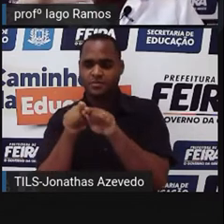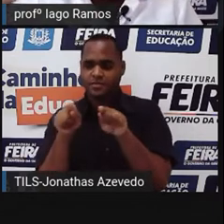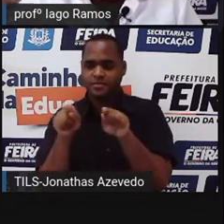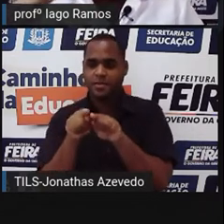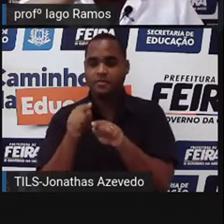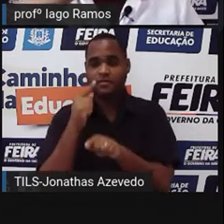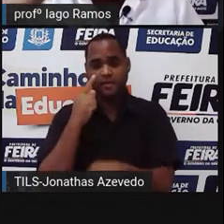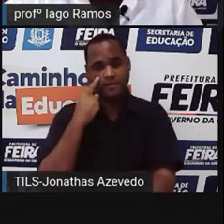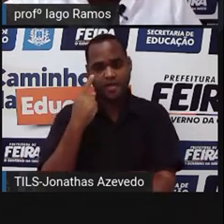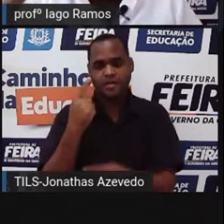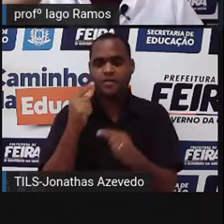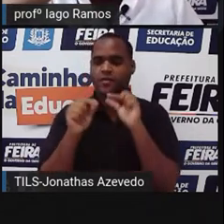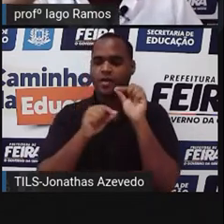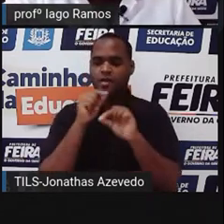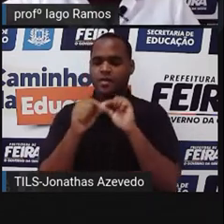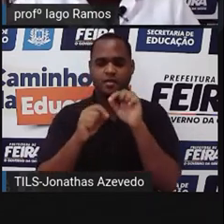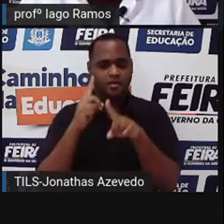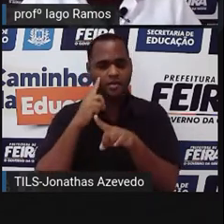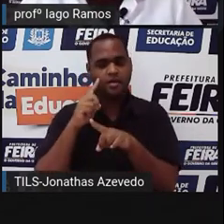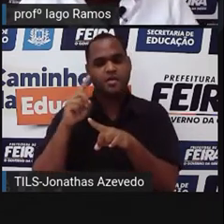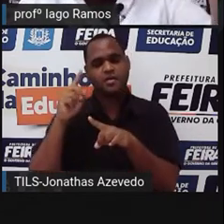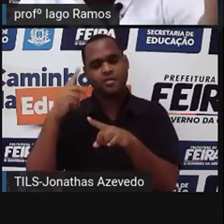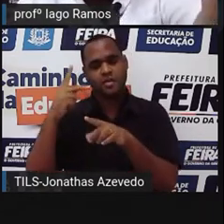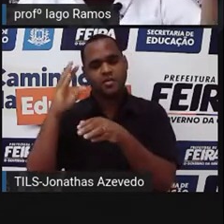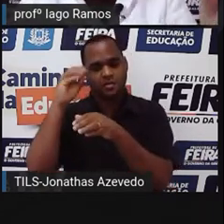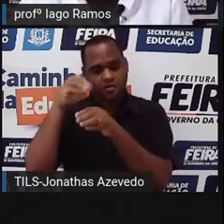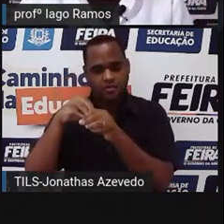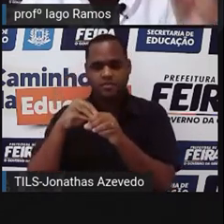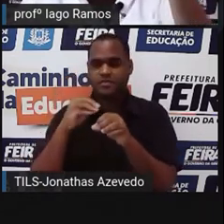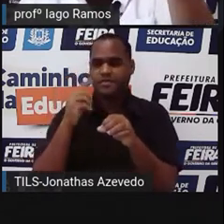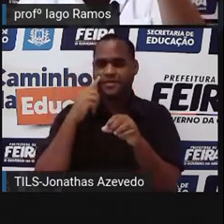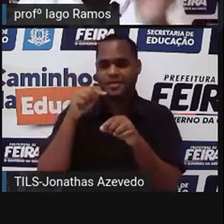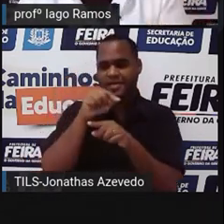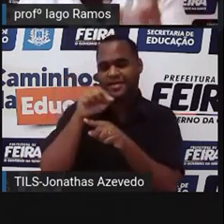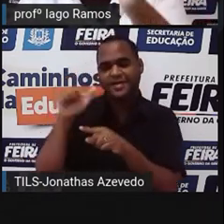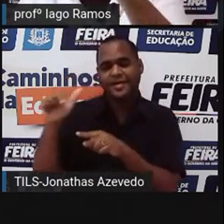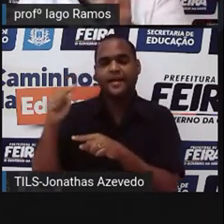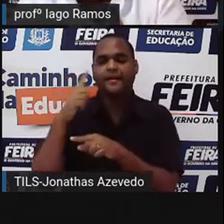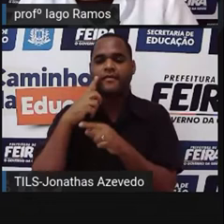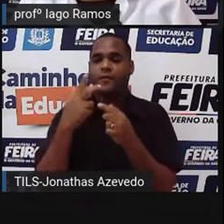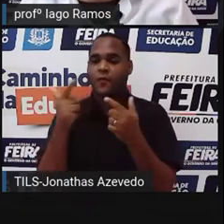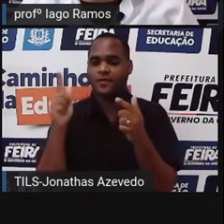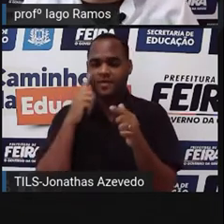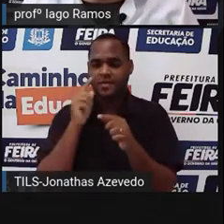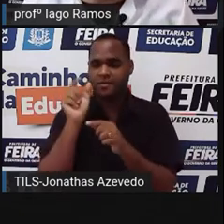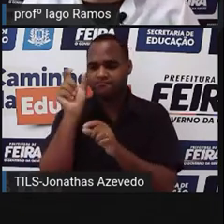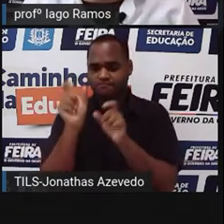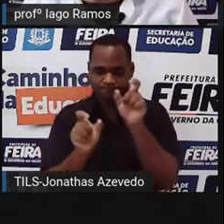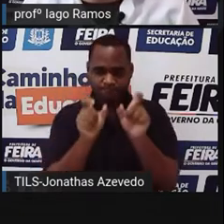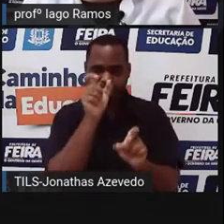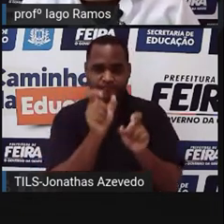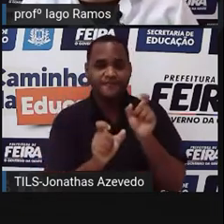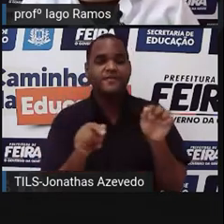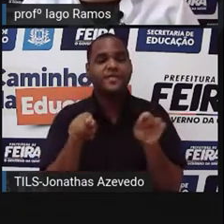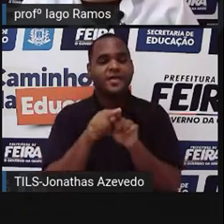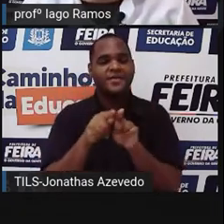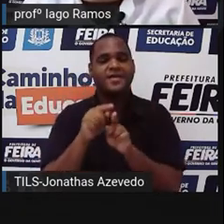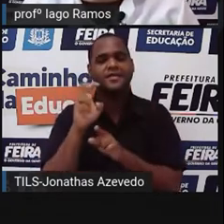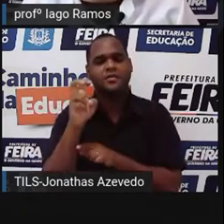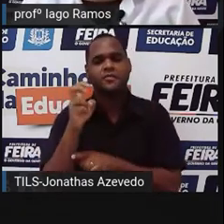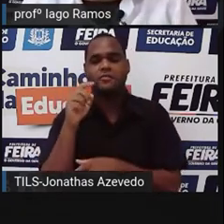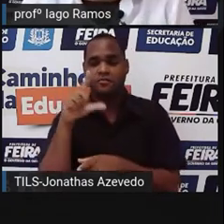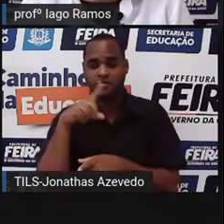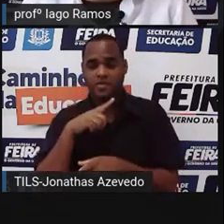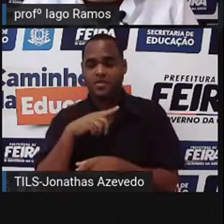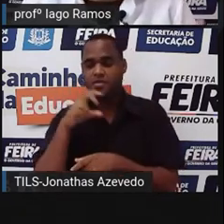Olhando os quadradinhos que estão assim, ó, nas linhas. Se eu pensar nos quadradinhos que estão nas colunas, também é cinco aqui e cinco no